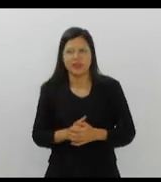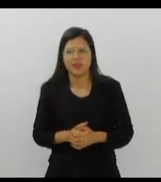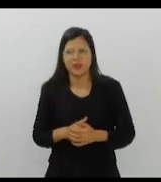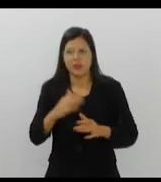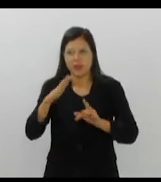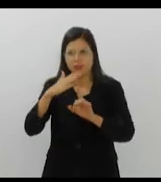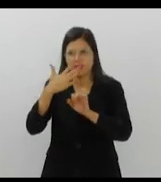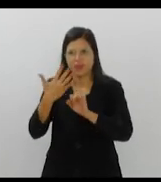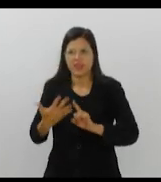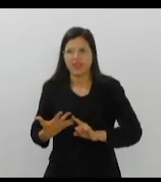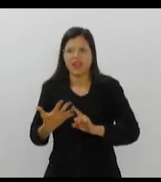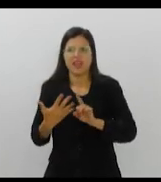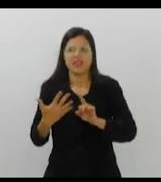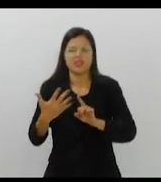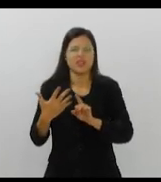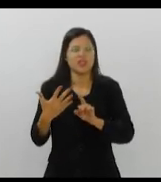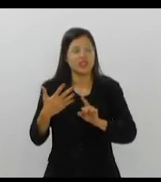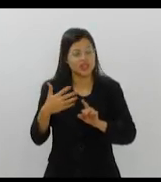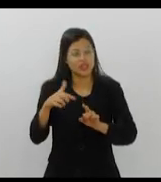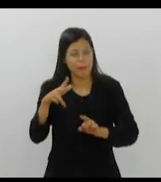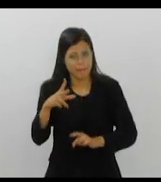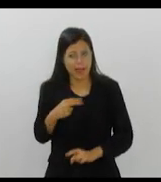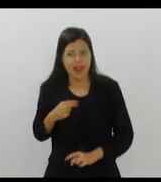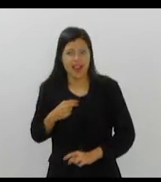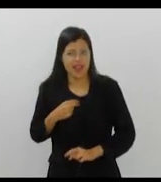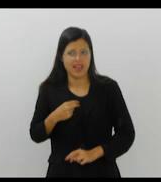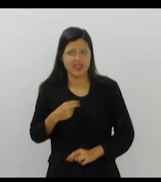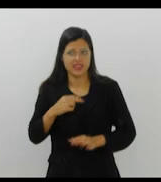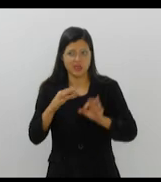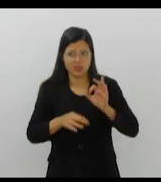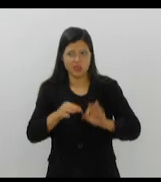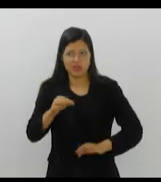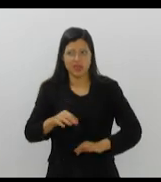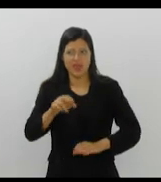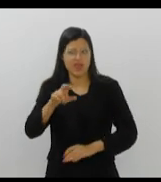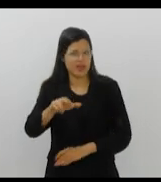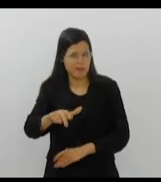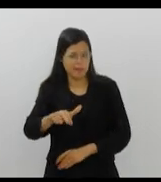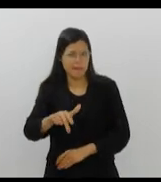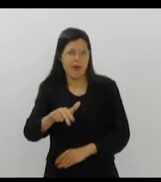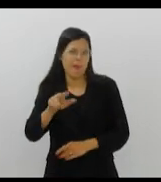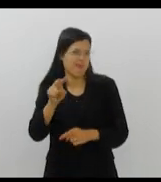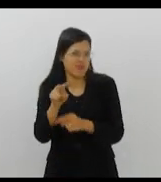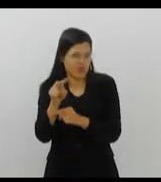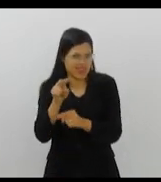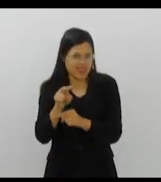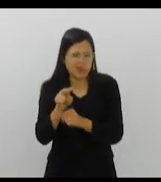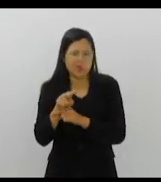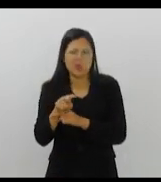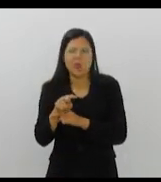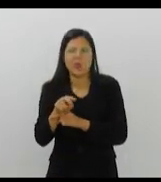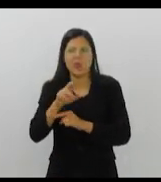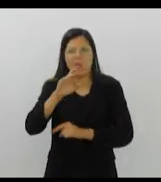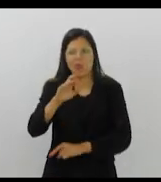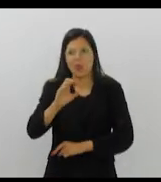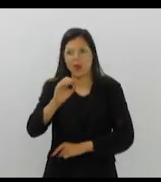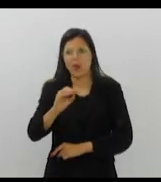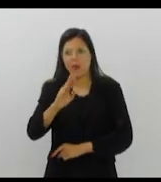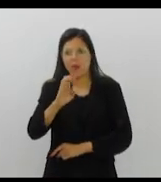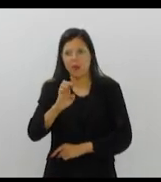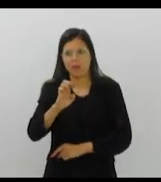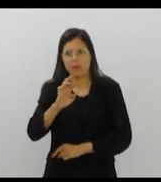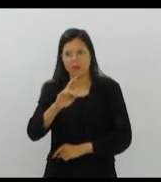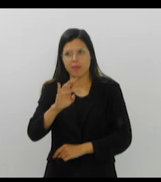Homenagem justa, homenagem merecida ao meu irmão, irmão mais velho, super protetor, Roberto. Ou